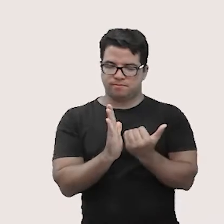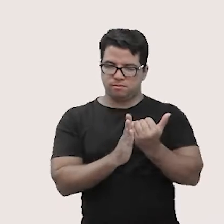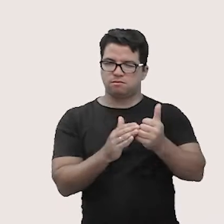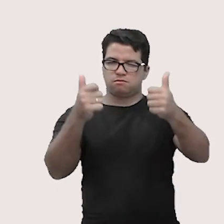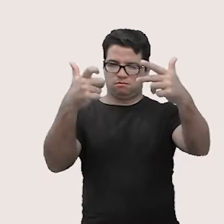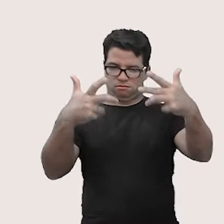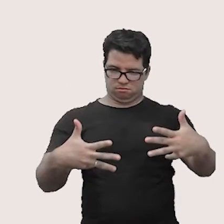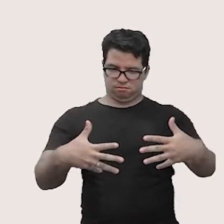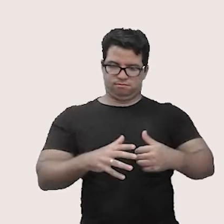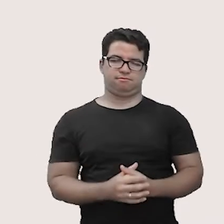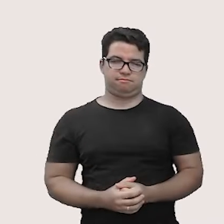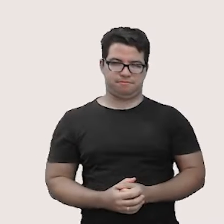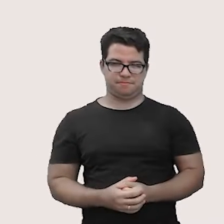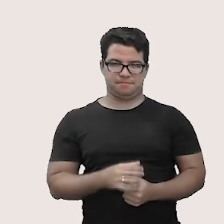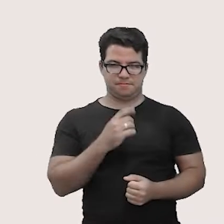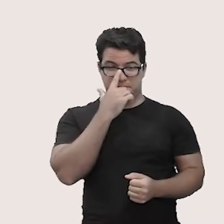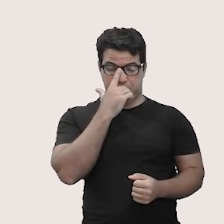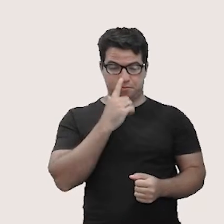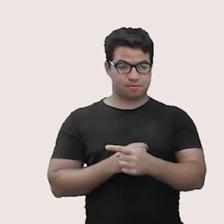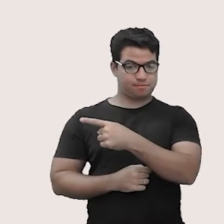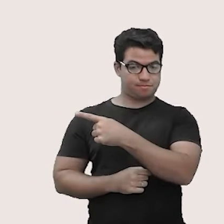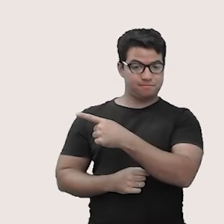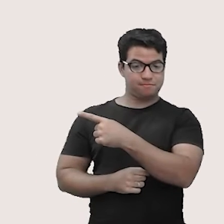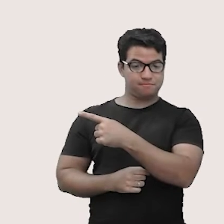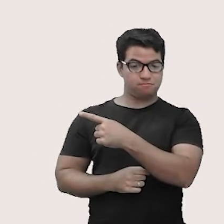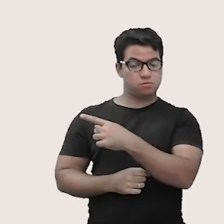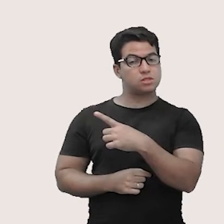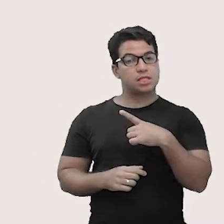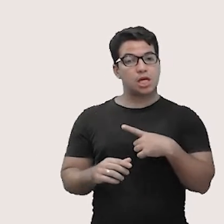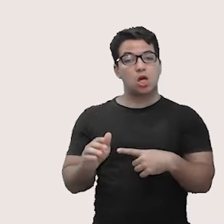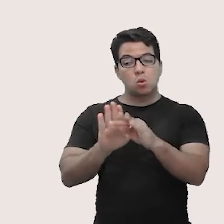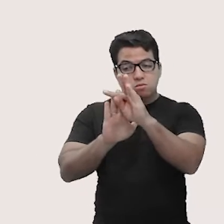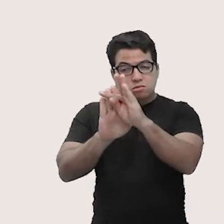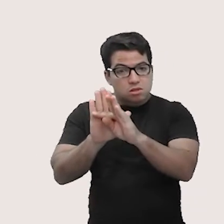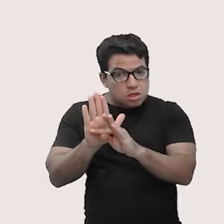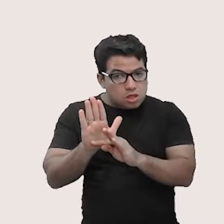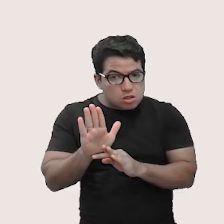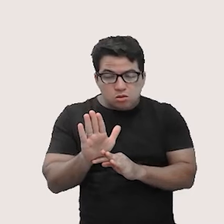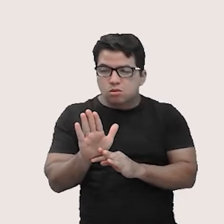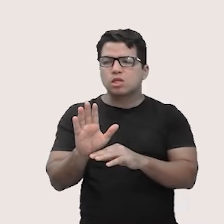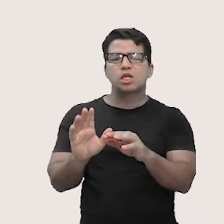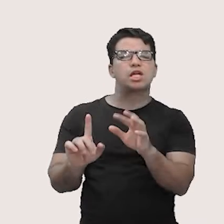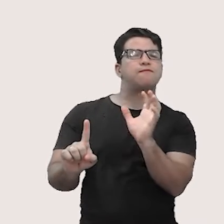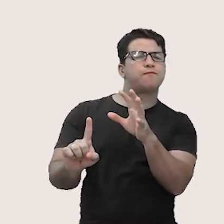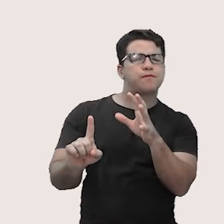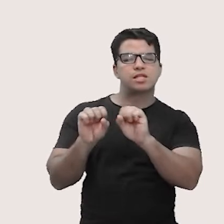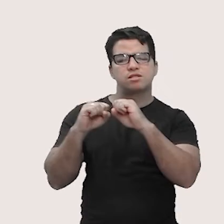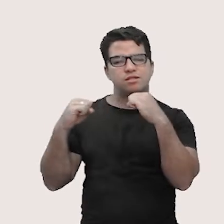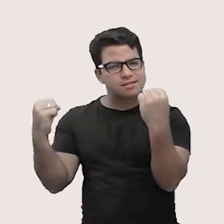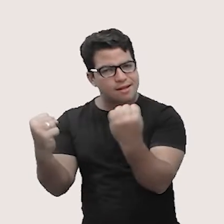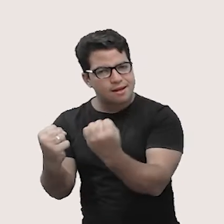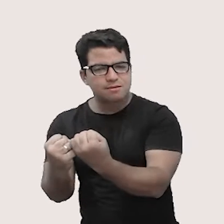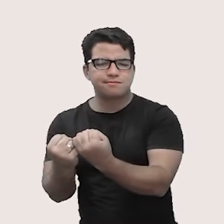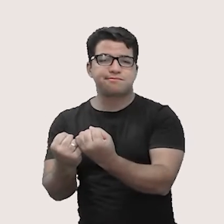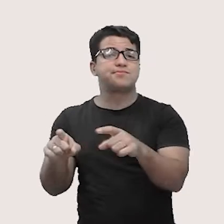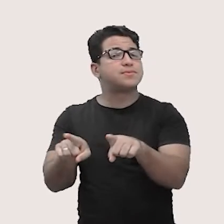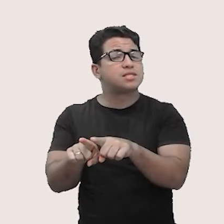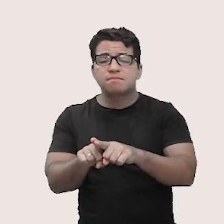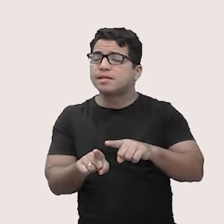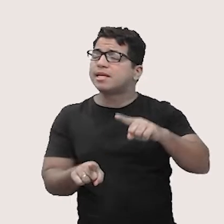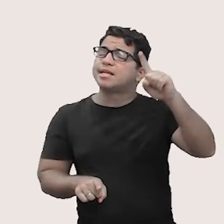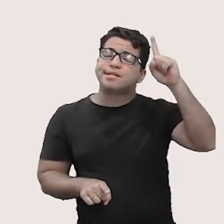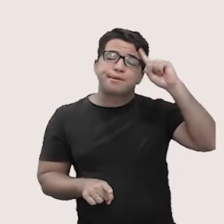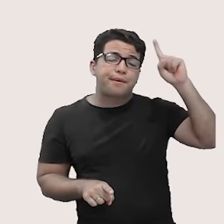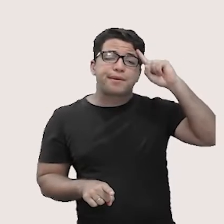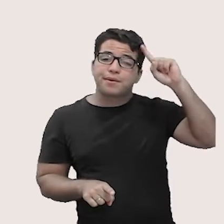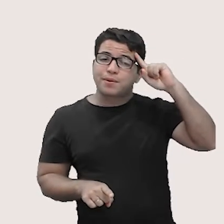são textos que exercem uma função social específica, ocorrem em situações do cotidiano da